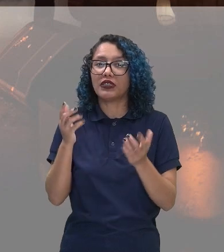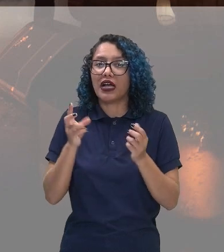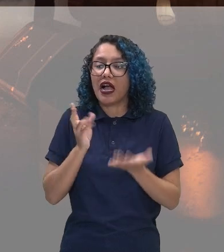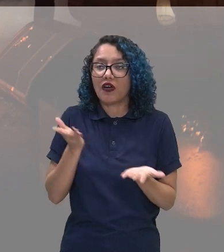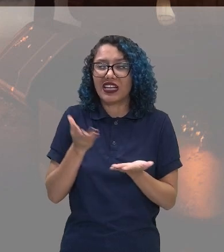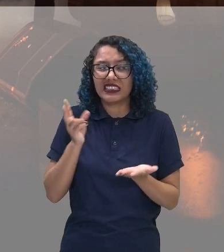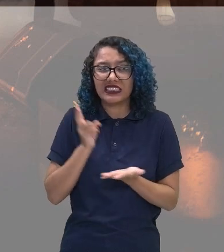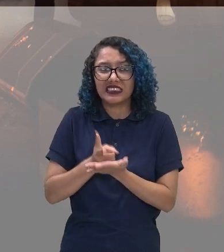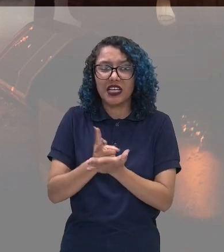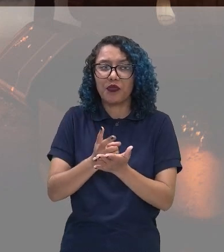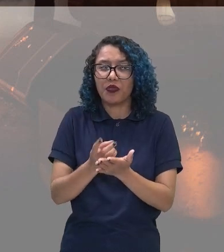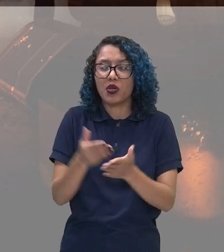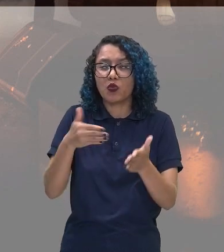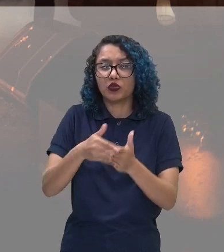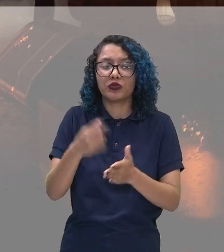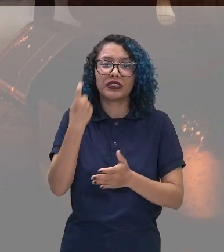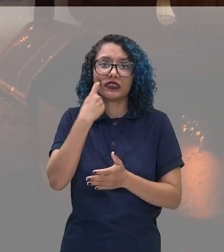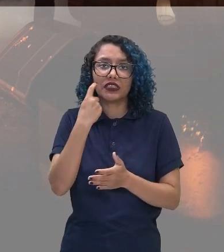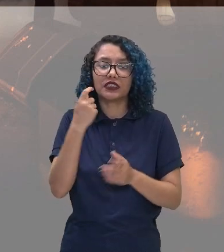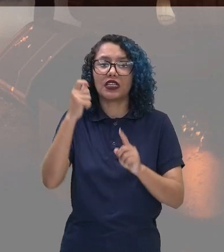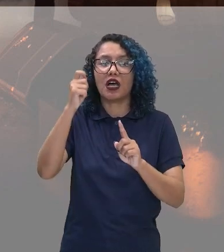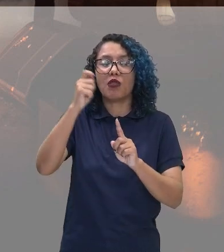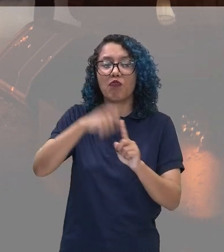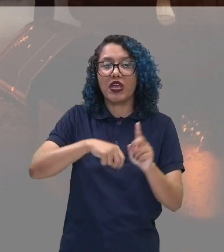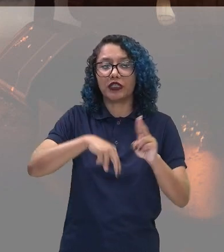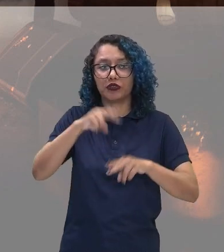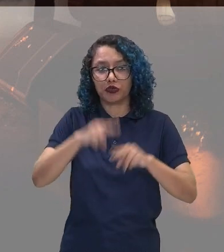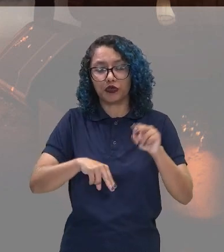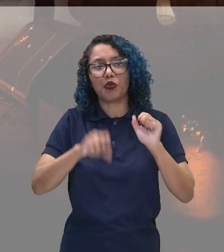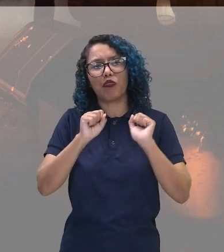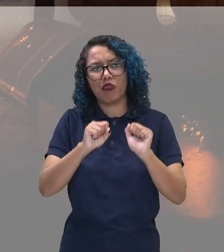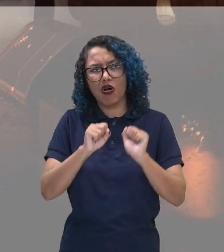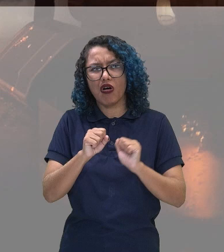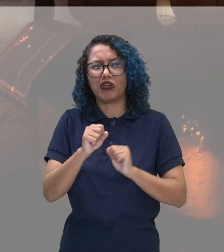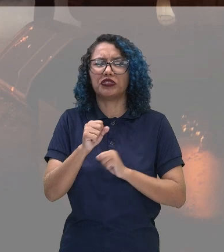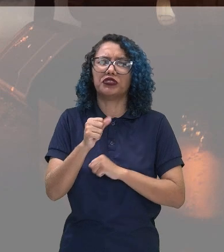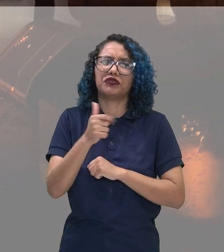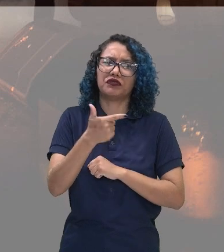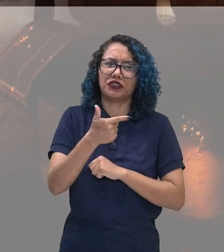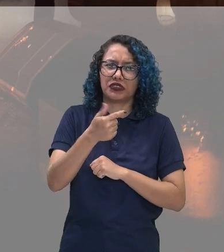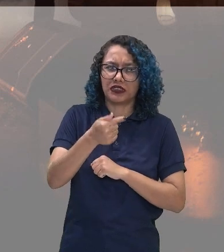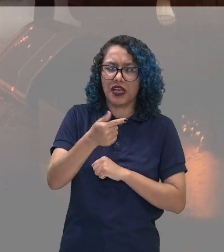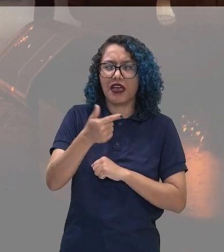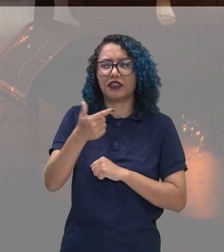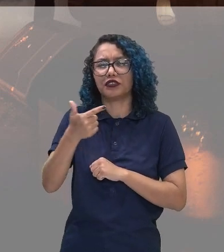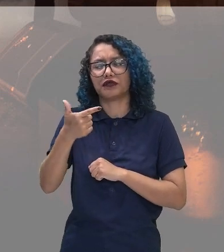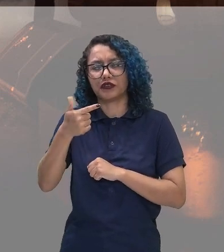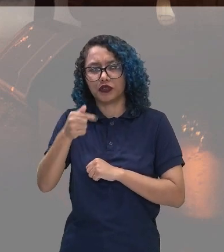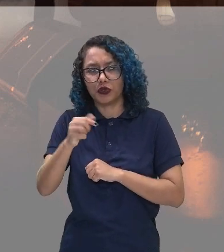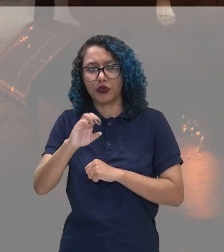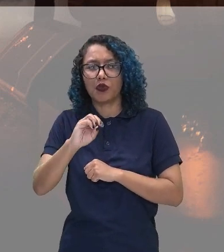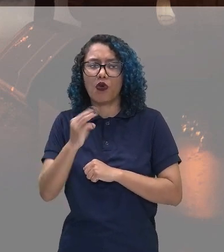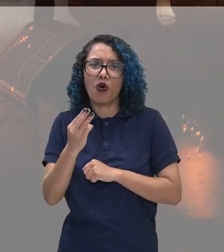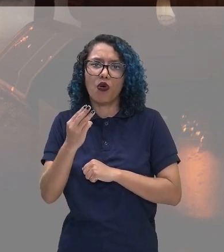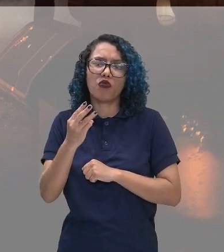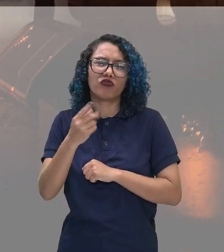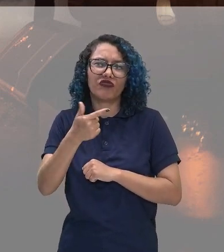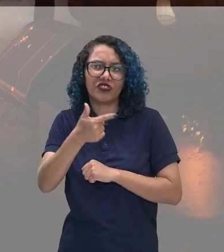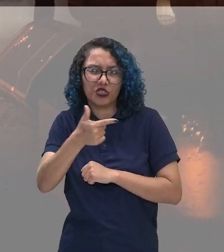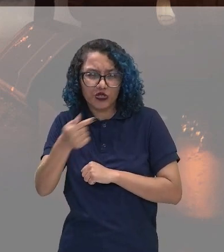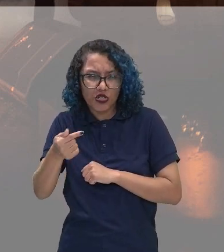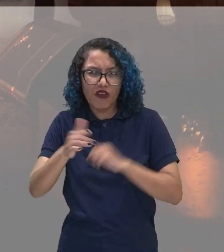junho. Então pode acontecer 28, 29 e 30, ou pode acontecer como vai acontecer 27, 28 e